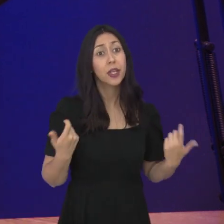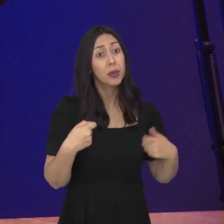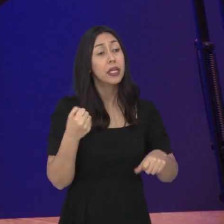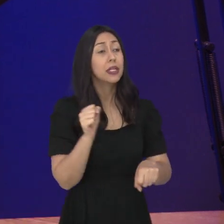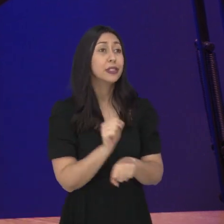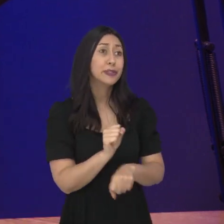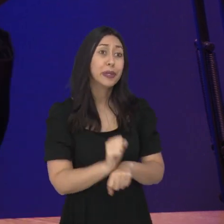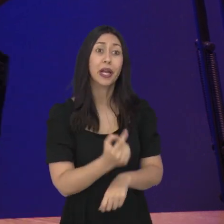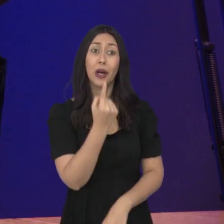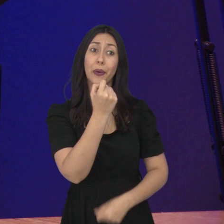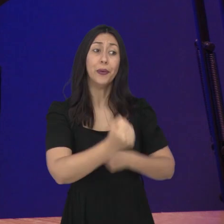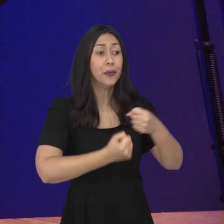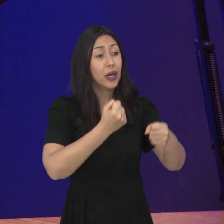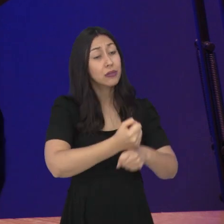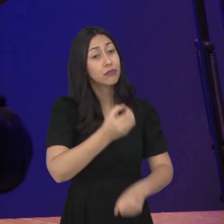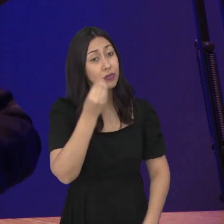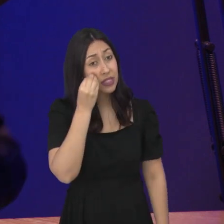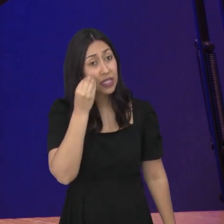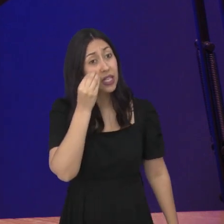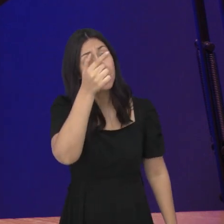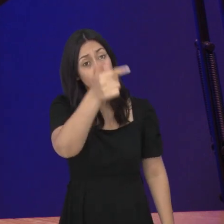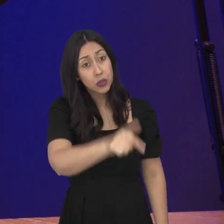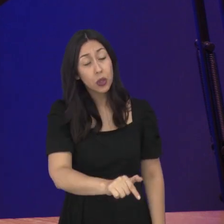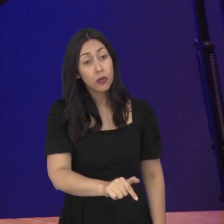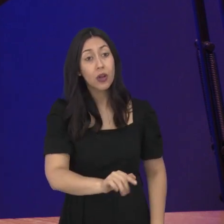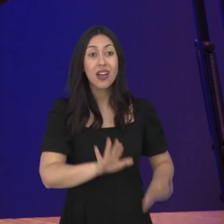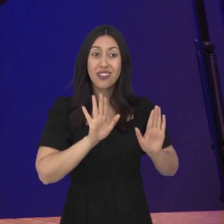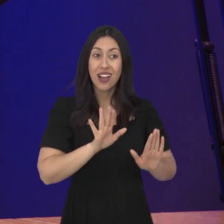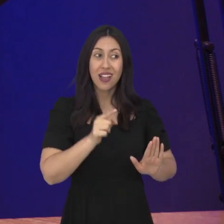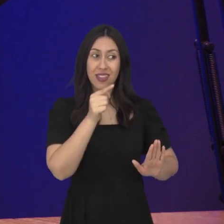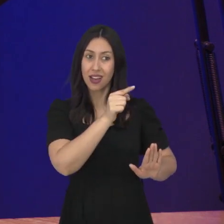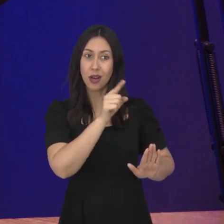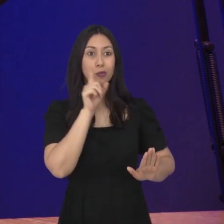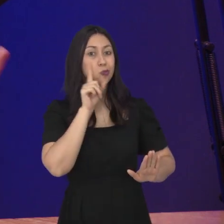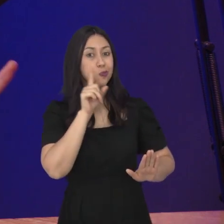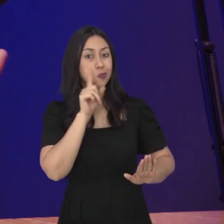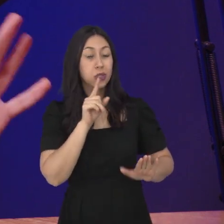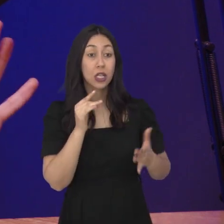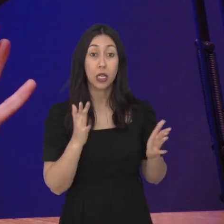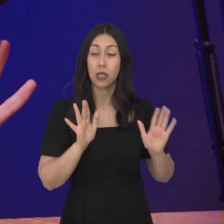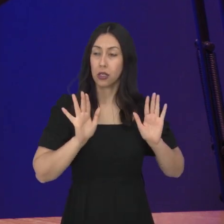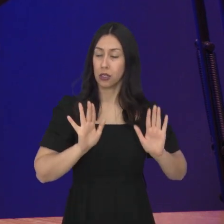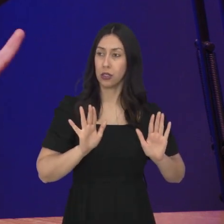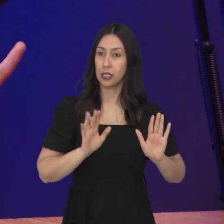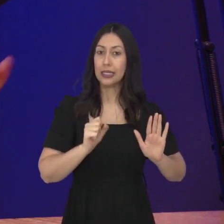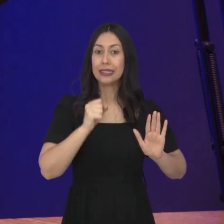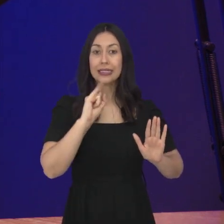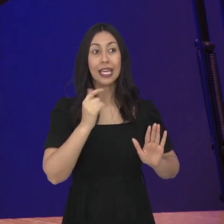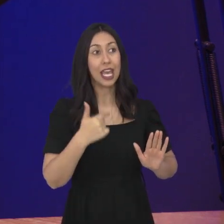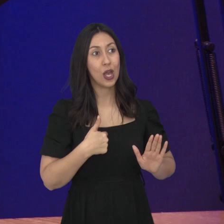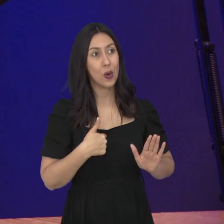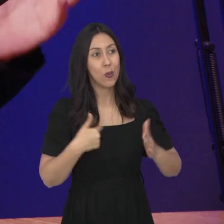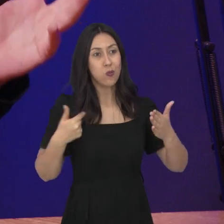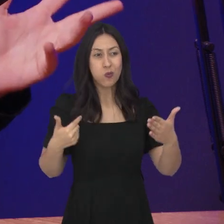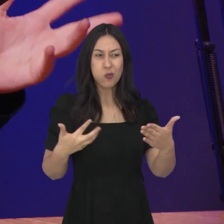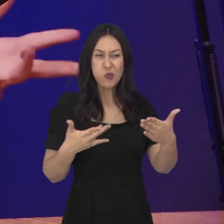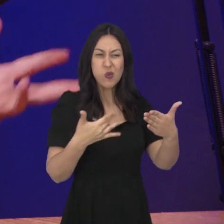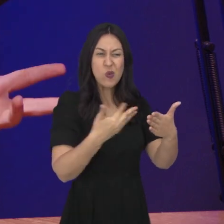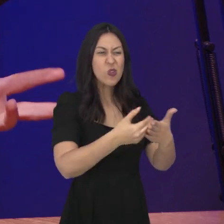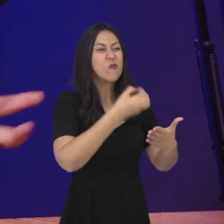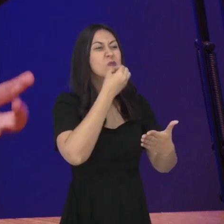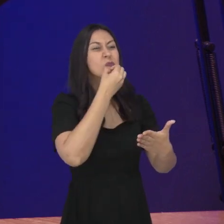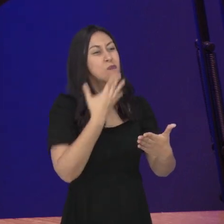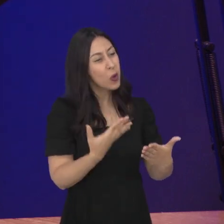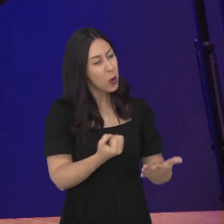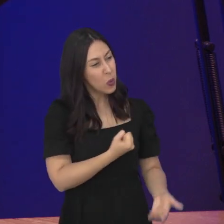assim. Você vai ter que esperar um ano inteiro para fazer de novo. Agora, nos Estados Unidos, a gente ficava meio assim, então calma aí, se eu fui um bom aluno o ensino